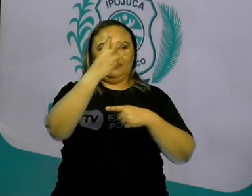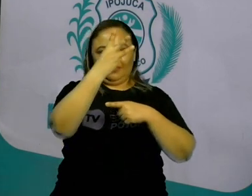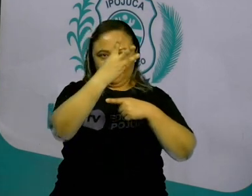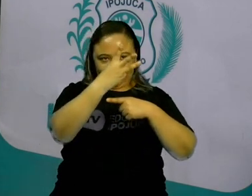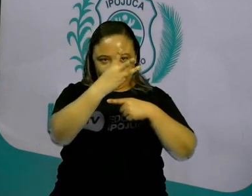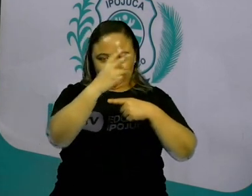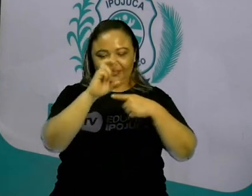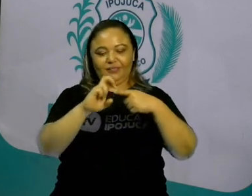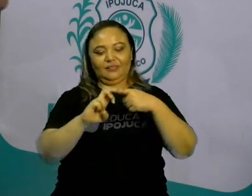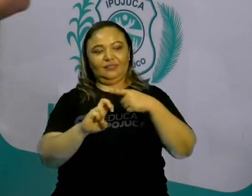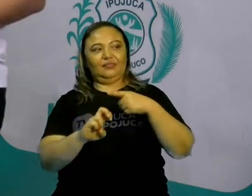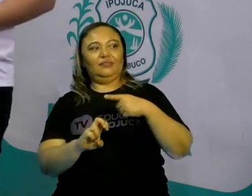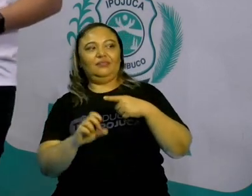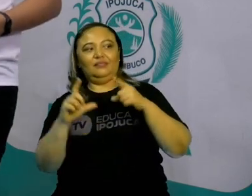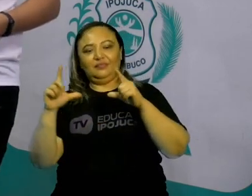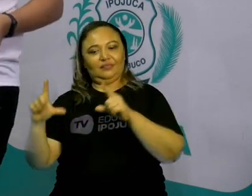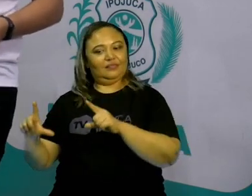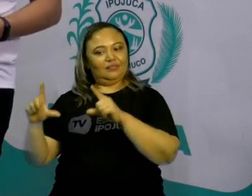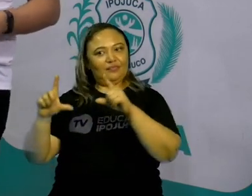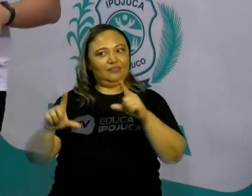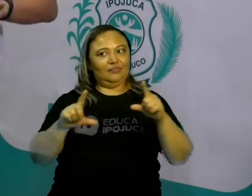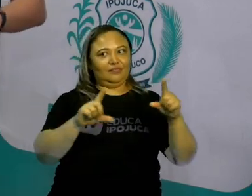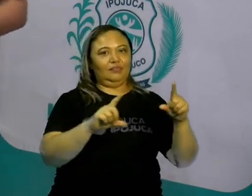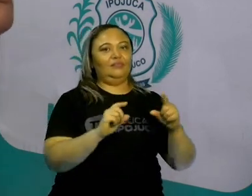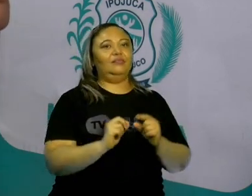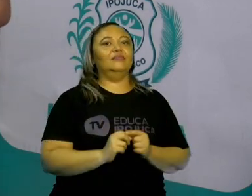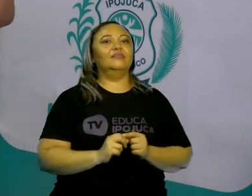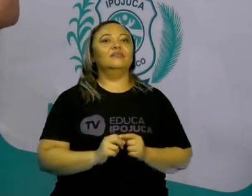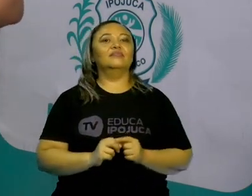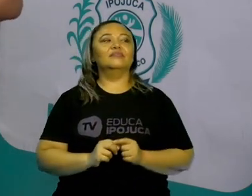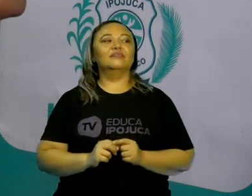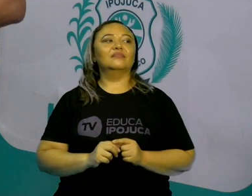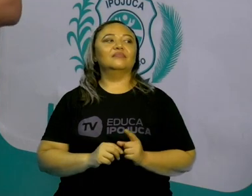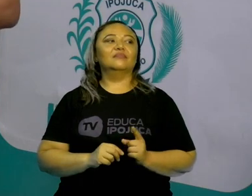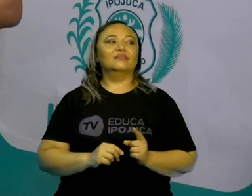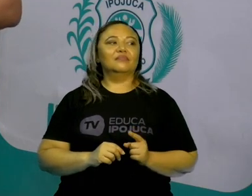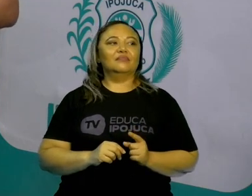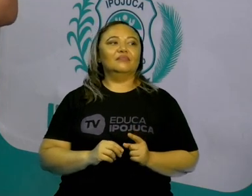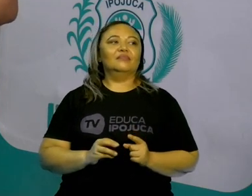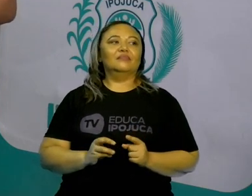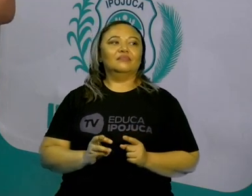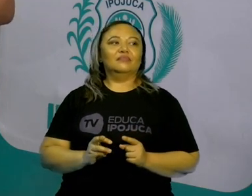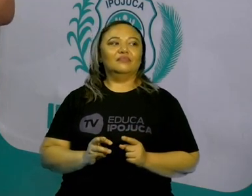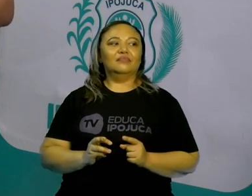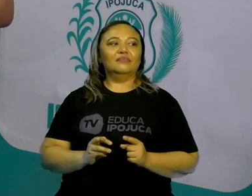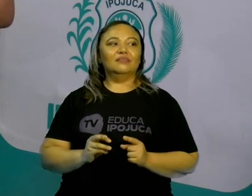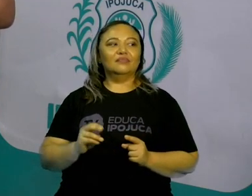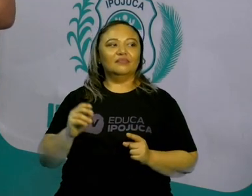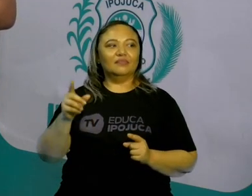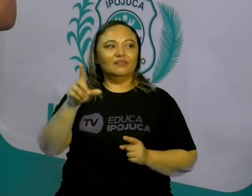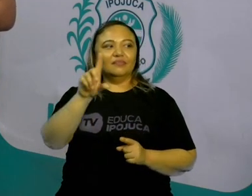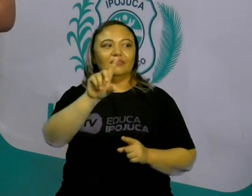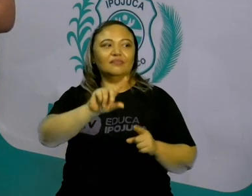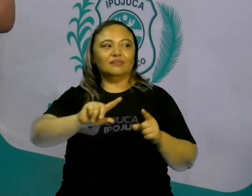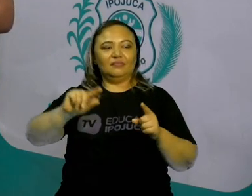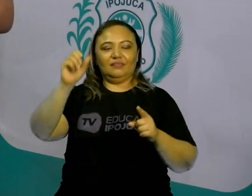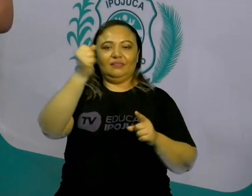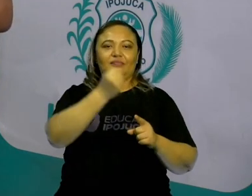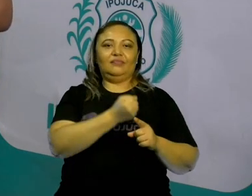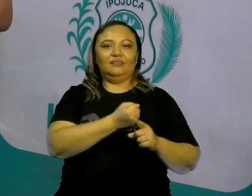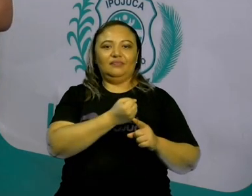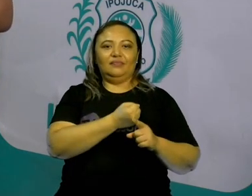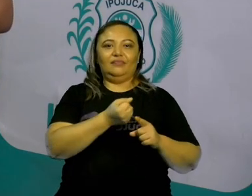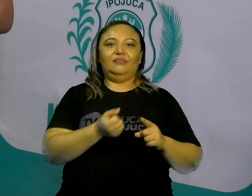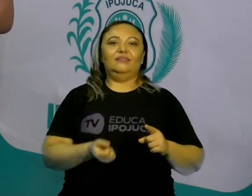bananas escondidas em 5 plaquinhas. Pois é, Julieta. Muito bem. E aqui,